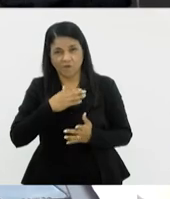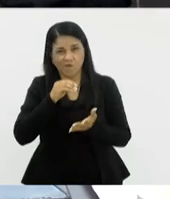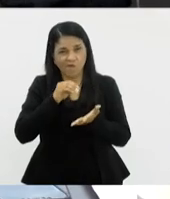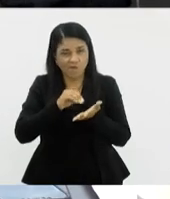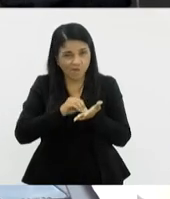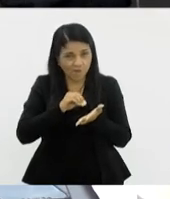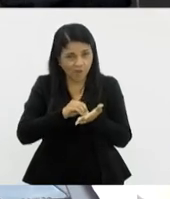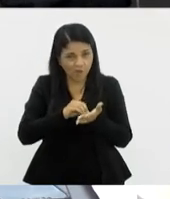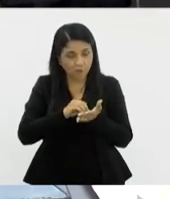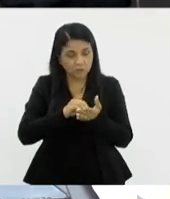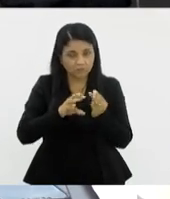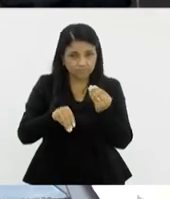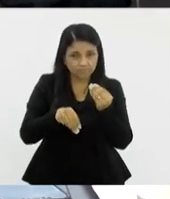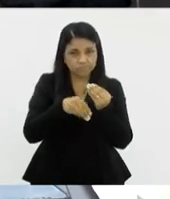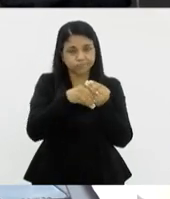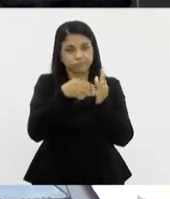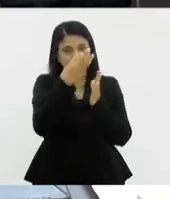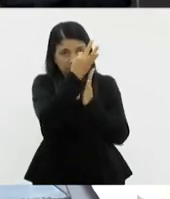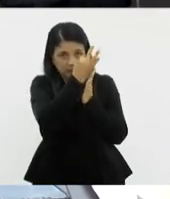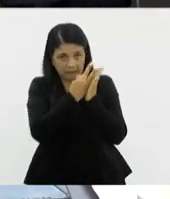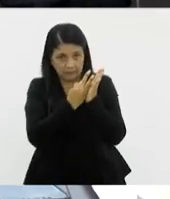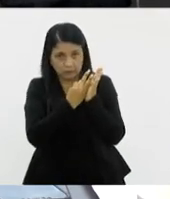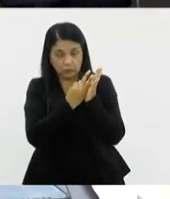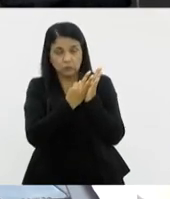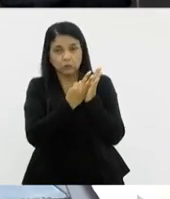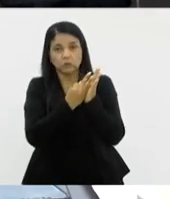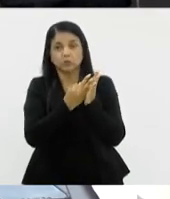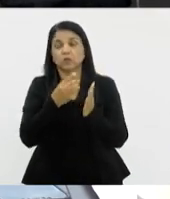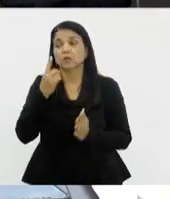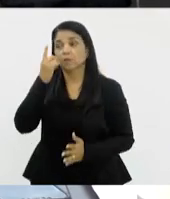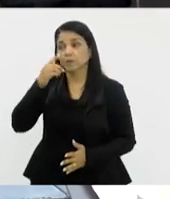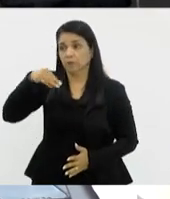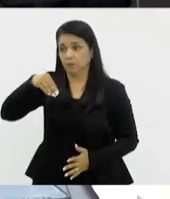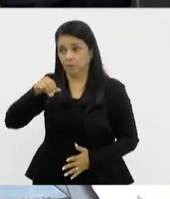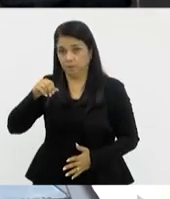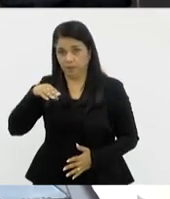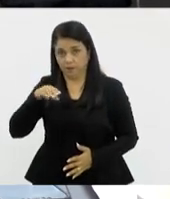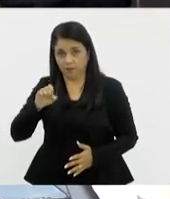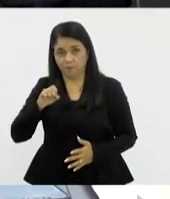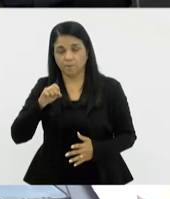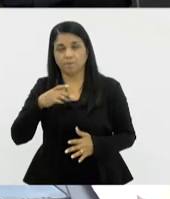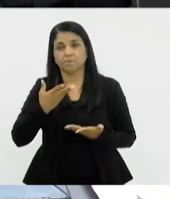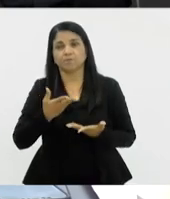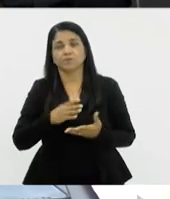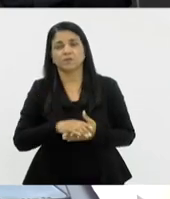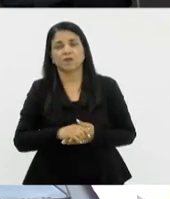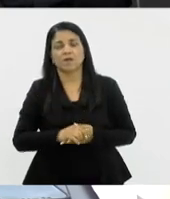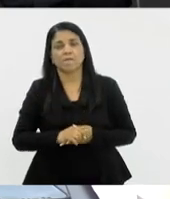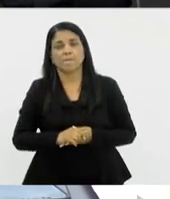faltaria aqui, deputado Carlos Mink, é em algum momento